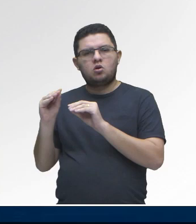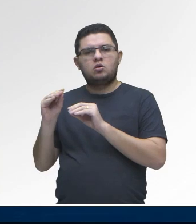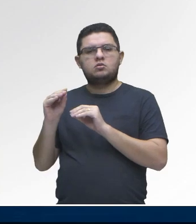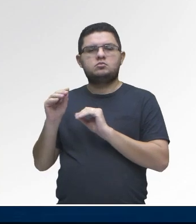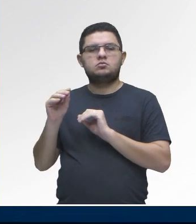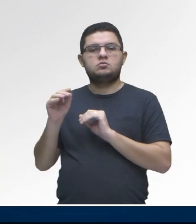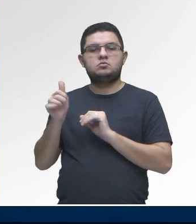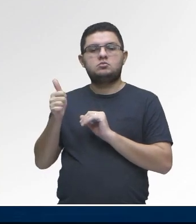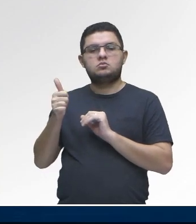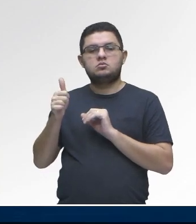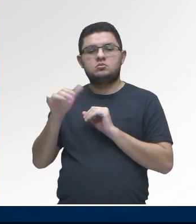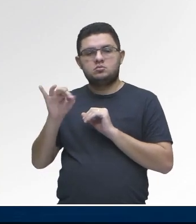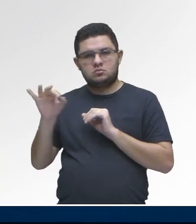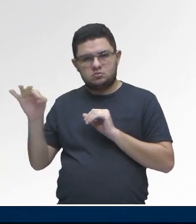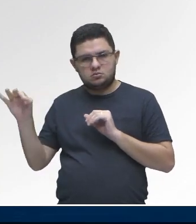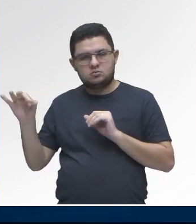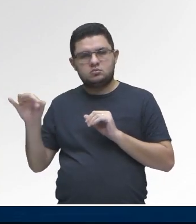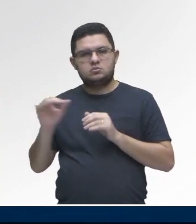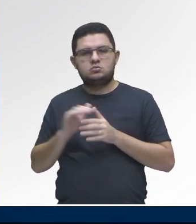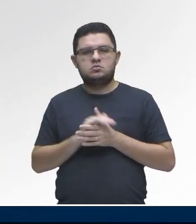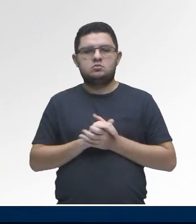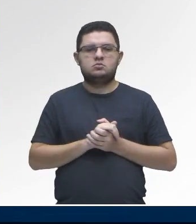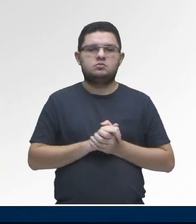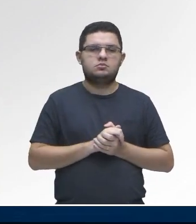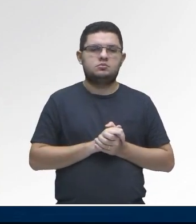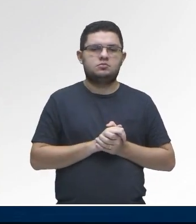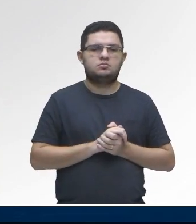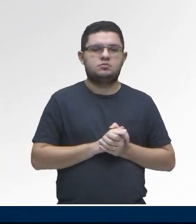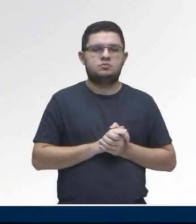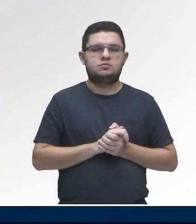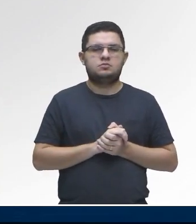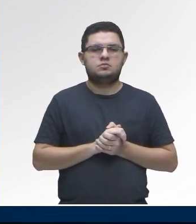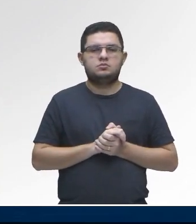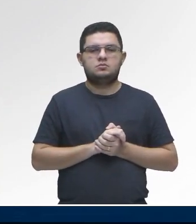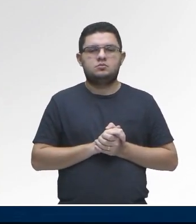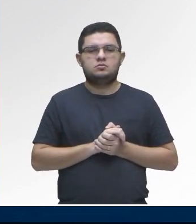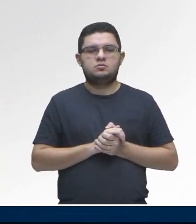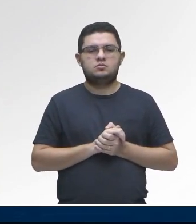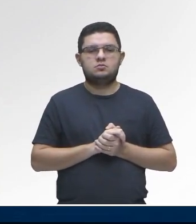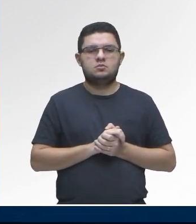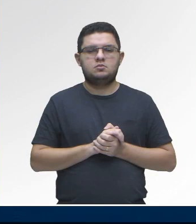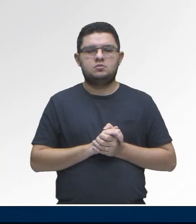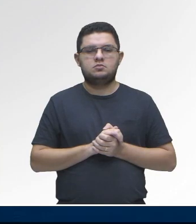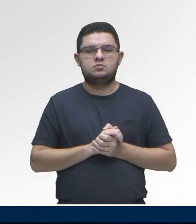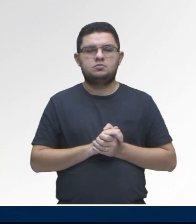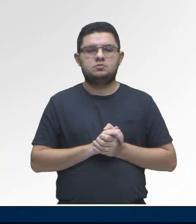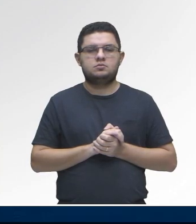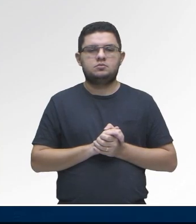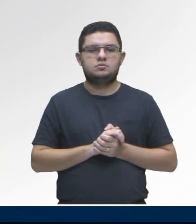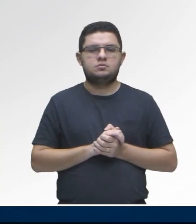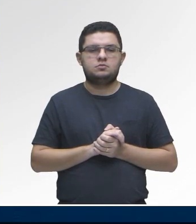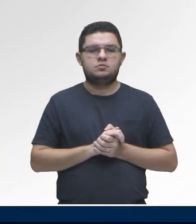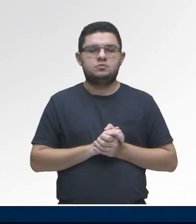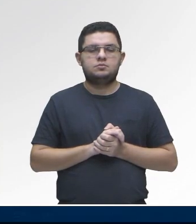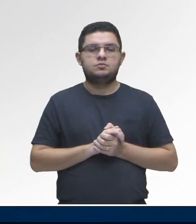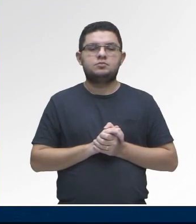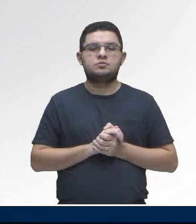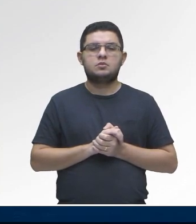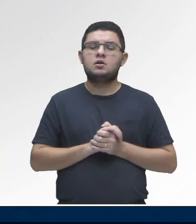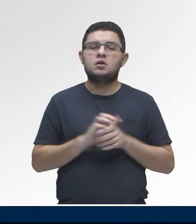legal, agora está mais fácil de compreender. E o número do numerador, como é que eu faço? Como é que eu faço com o